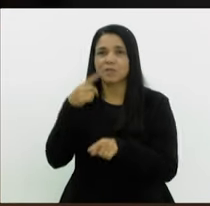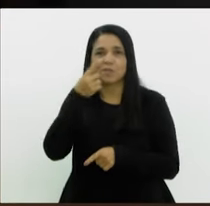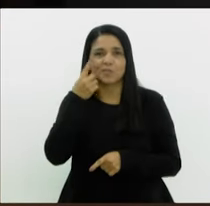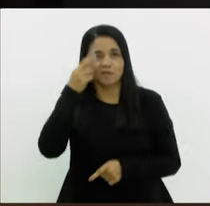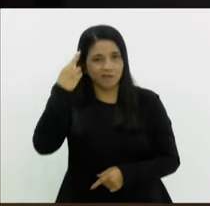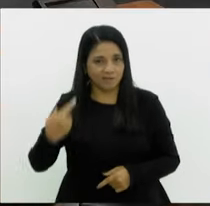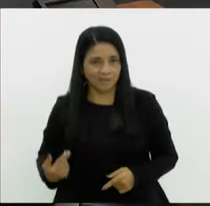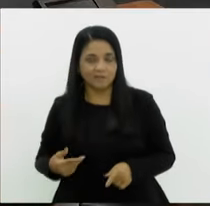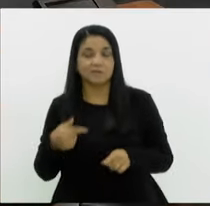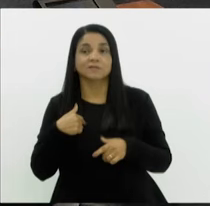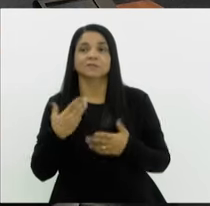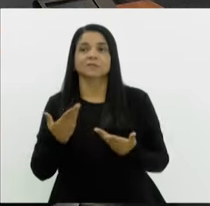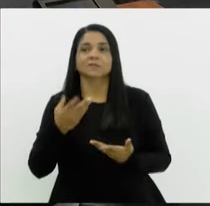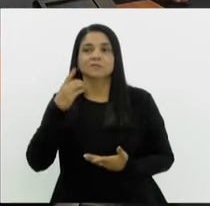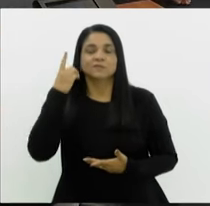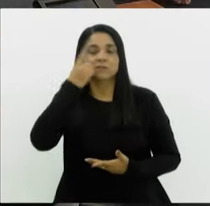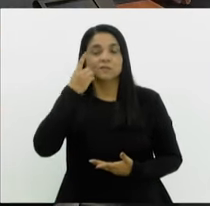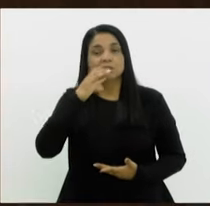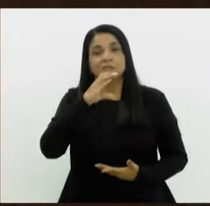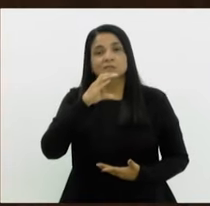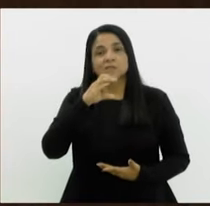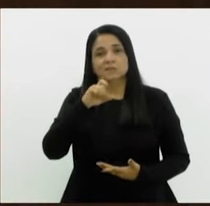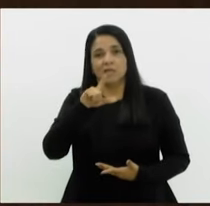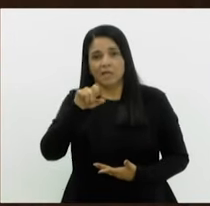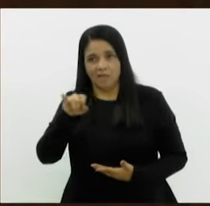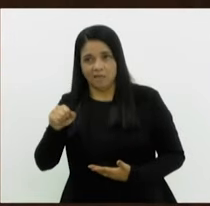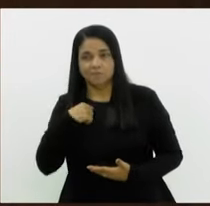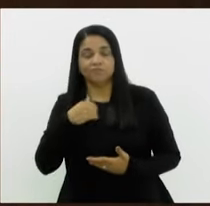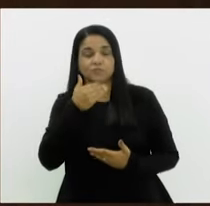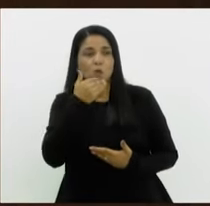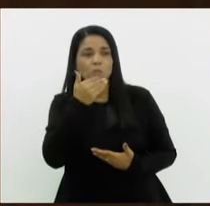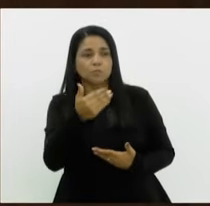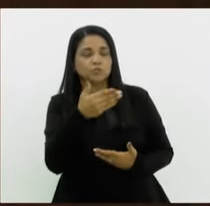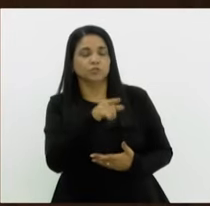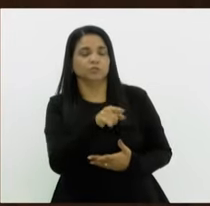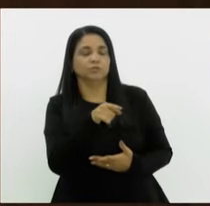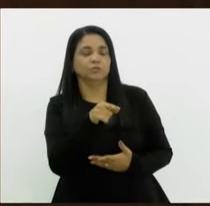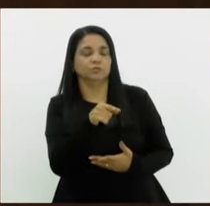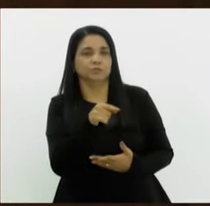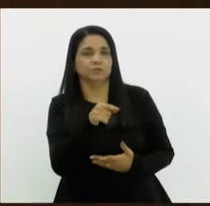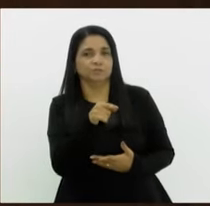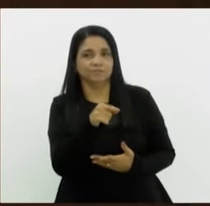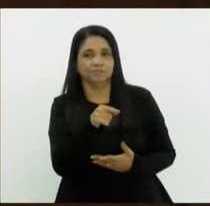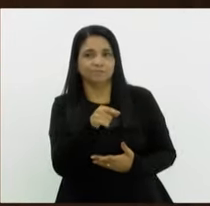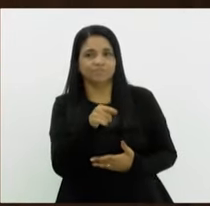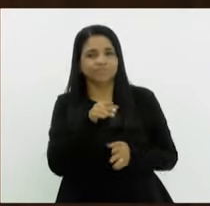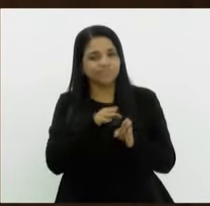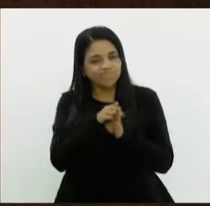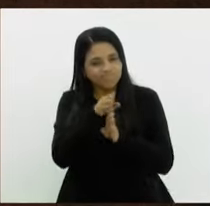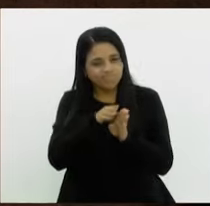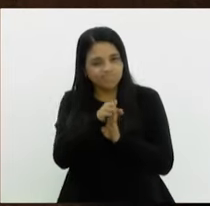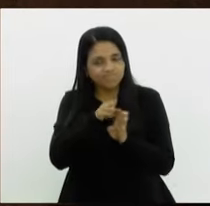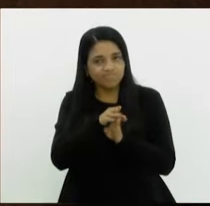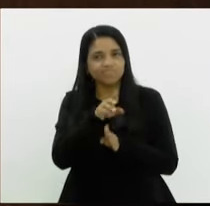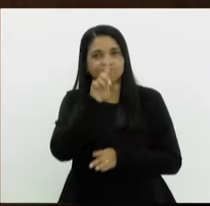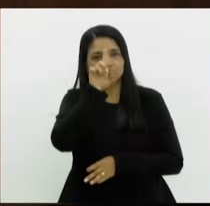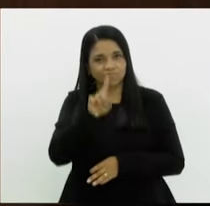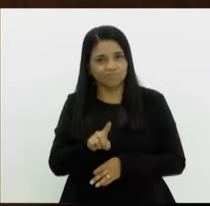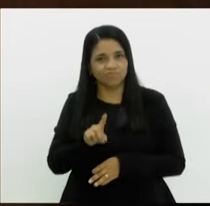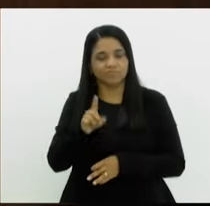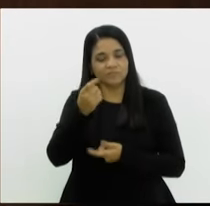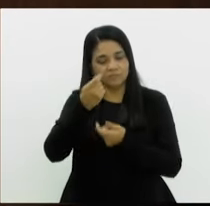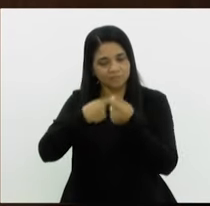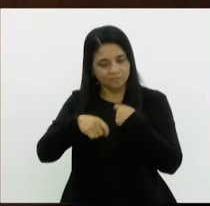É uma questão de ordem, muito rapidamente, para solicitar a Vossa Excelência que oriente o diretor administrativo